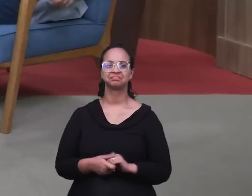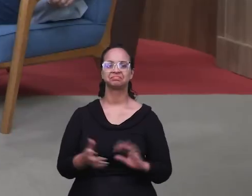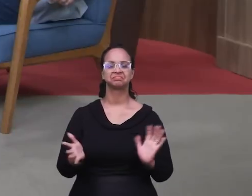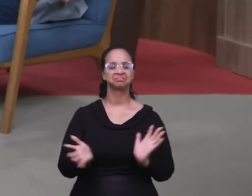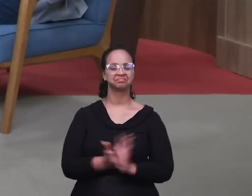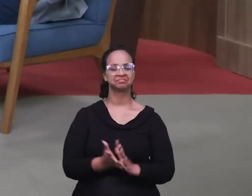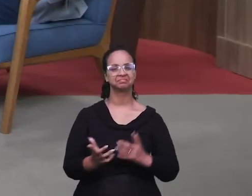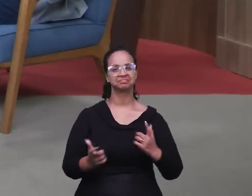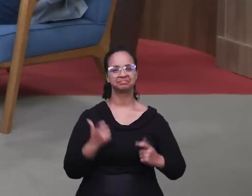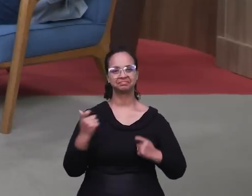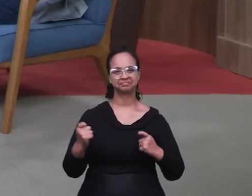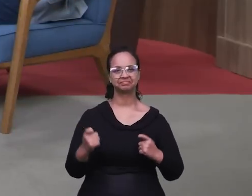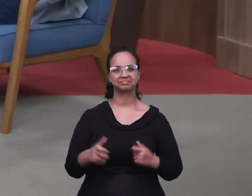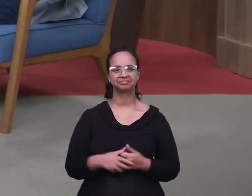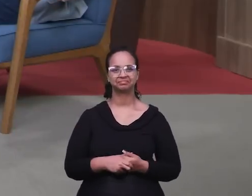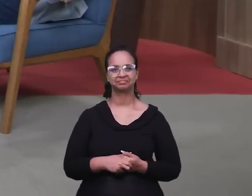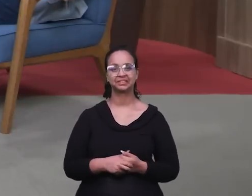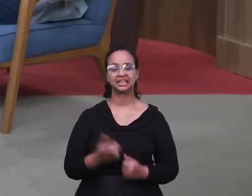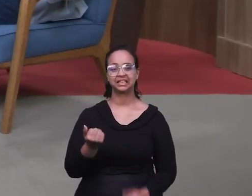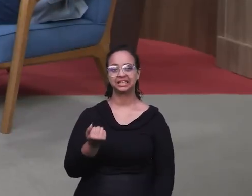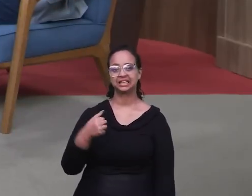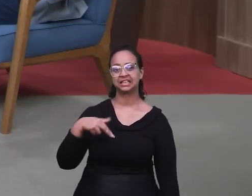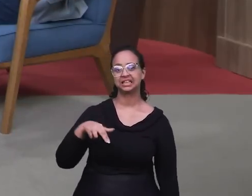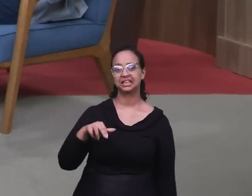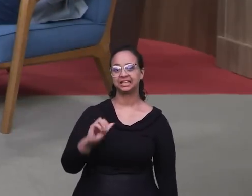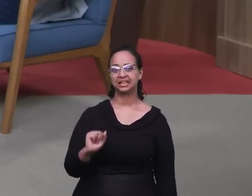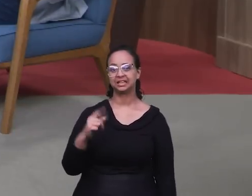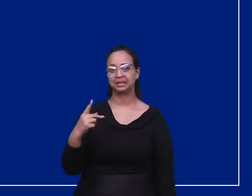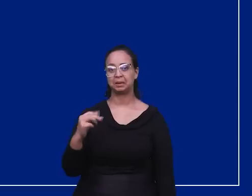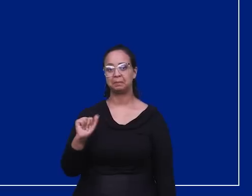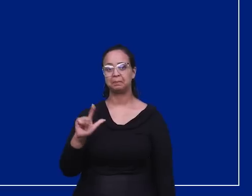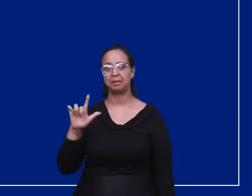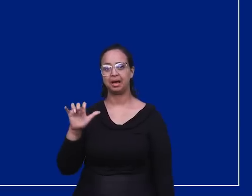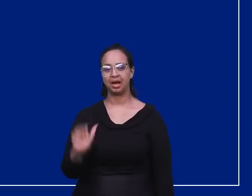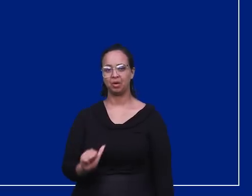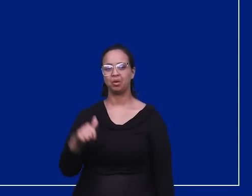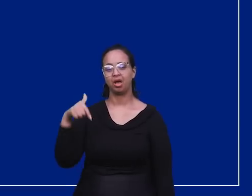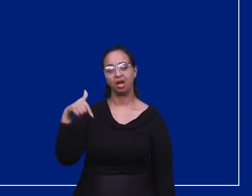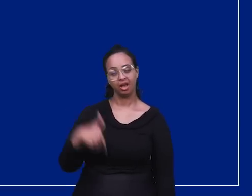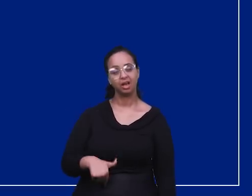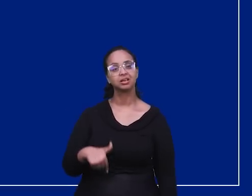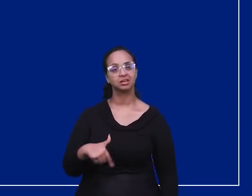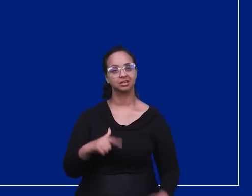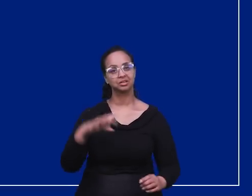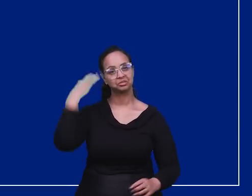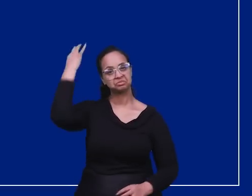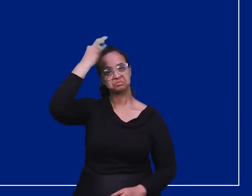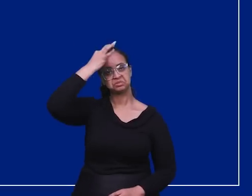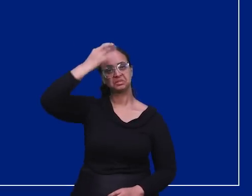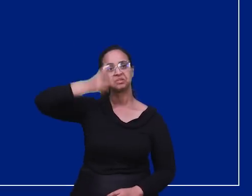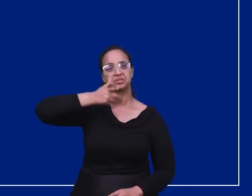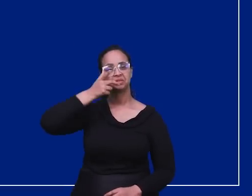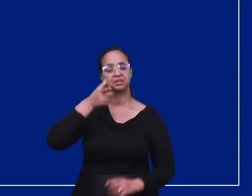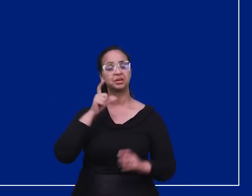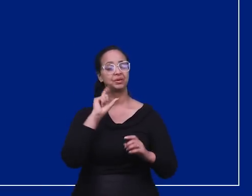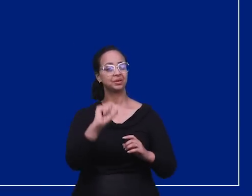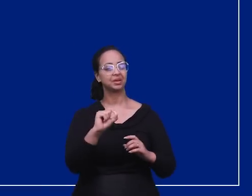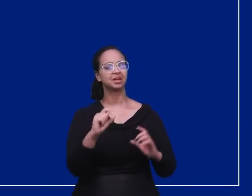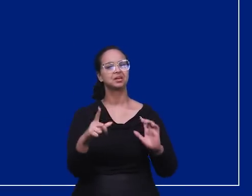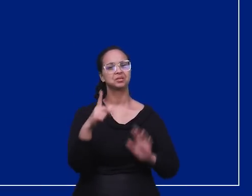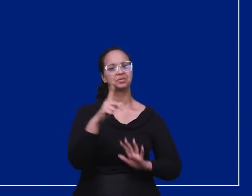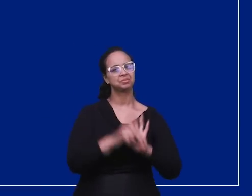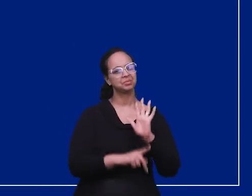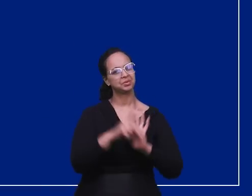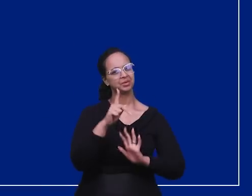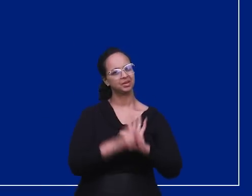Glória a Jesus, obrigado Douglas. A Ana Paula, nossa irmã Ana Paula de Santa Leopoldina, no estado do Espírito Santo, escreveu o seguinte: o programa